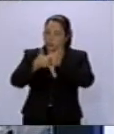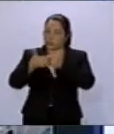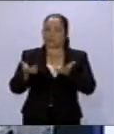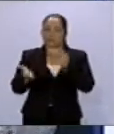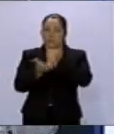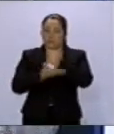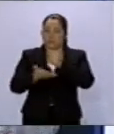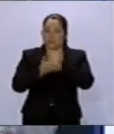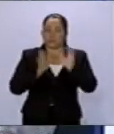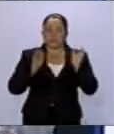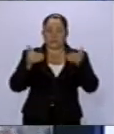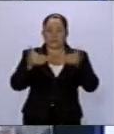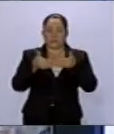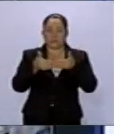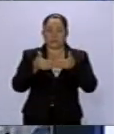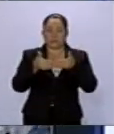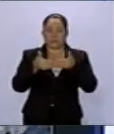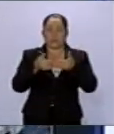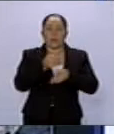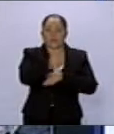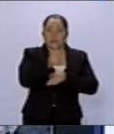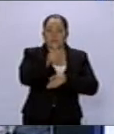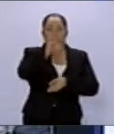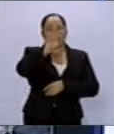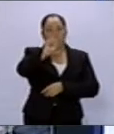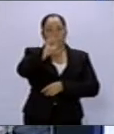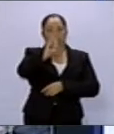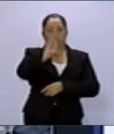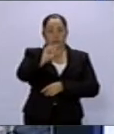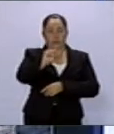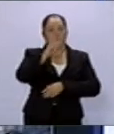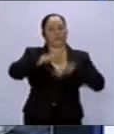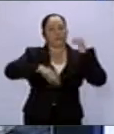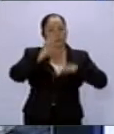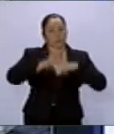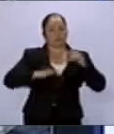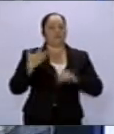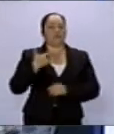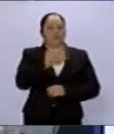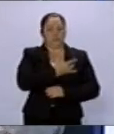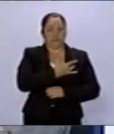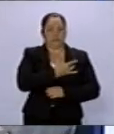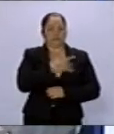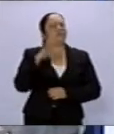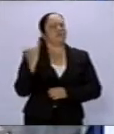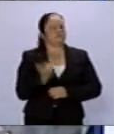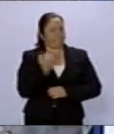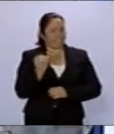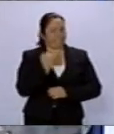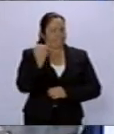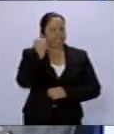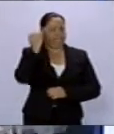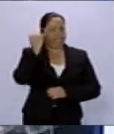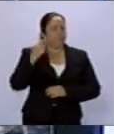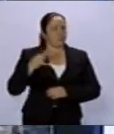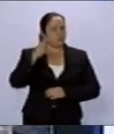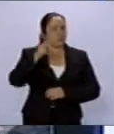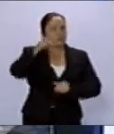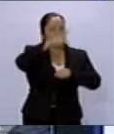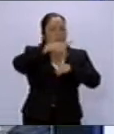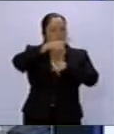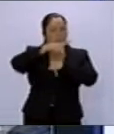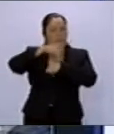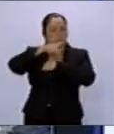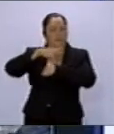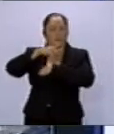básica benefícios para o SUS e para os profissionais de saúde são importantíssimos os países que utilizam